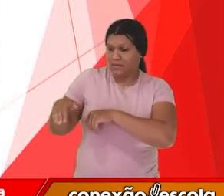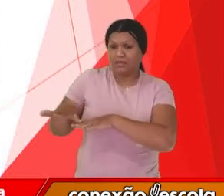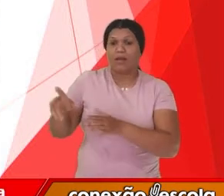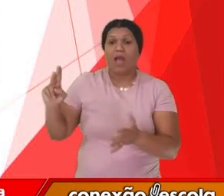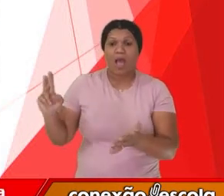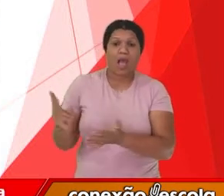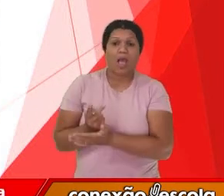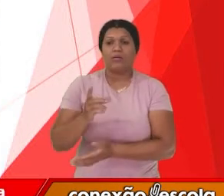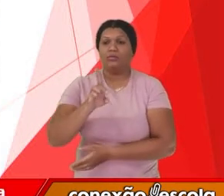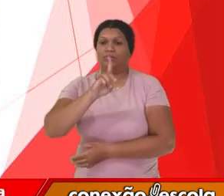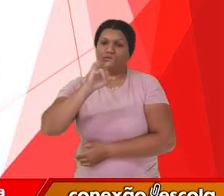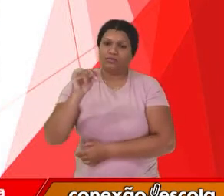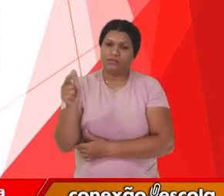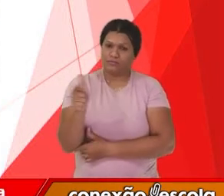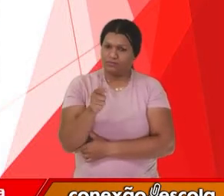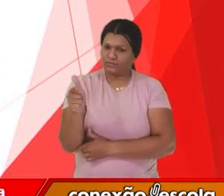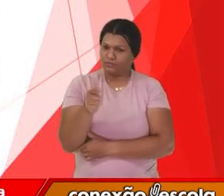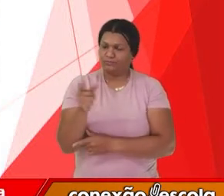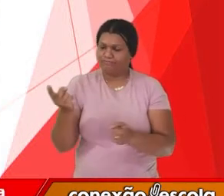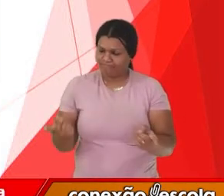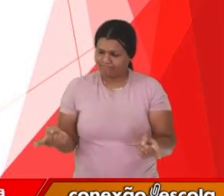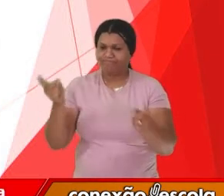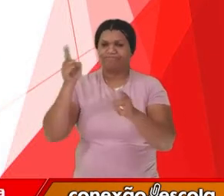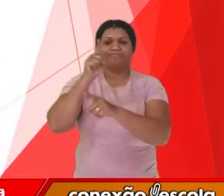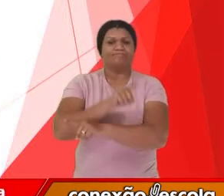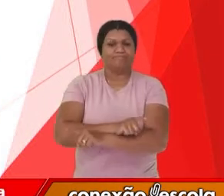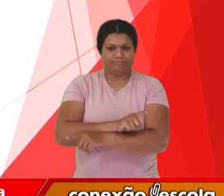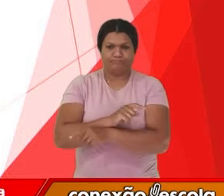dia 22, ocorre o contrário.